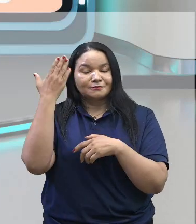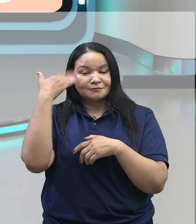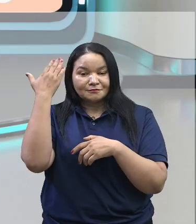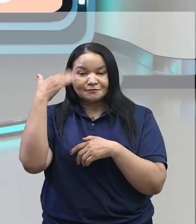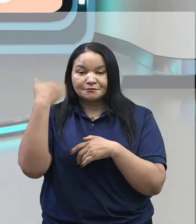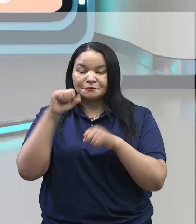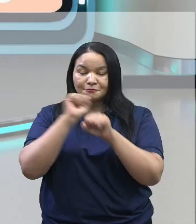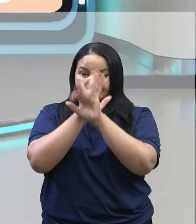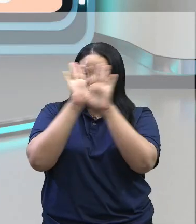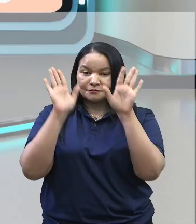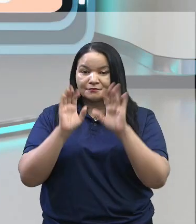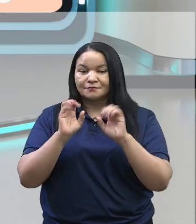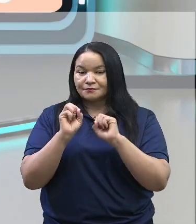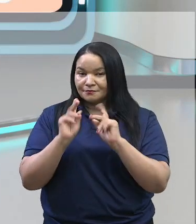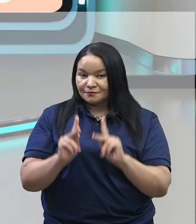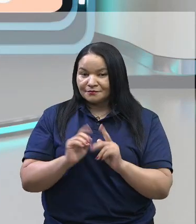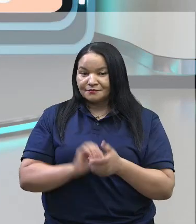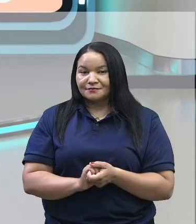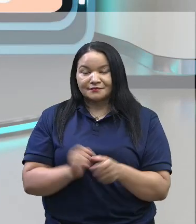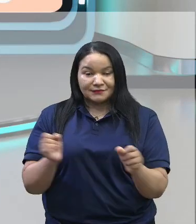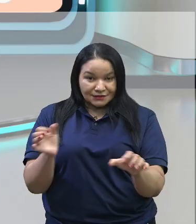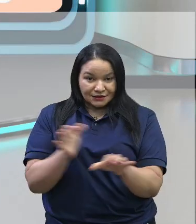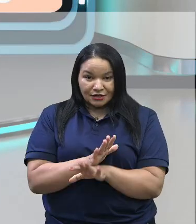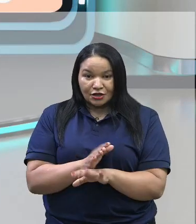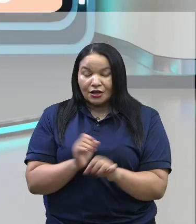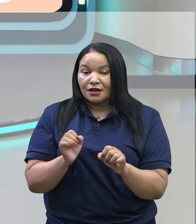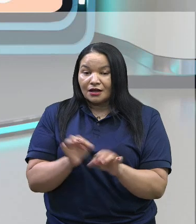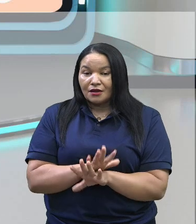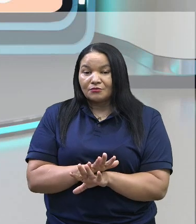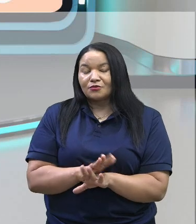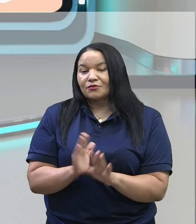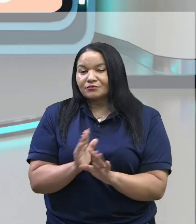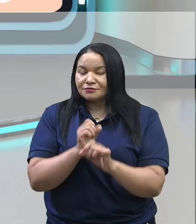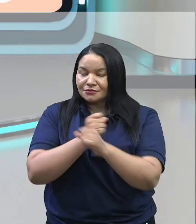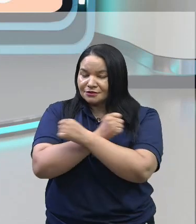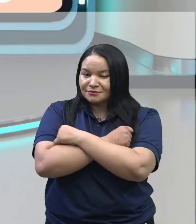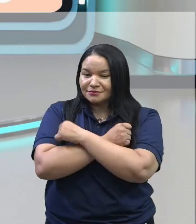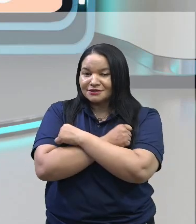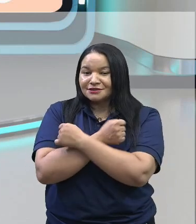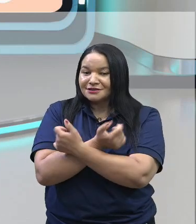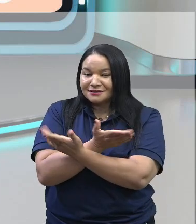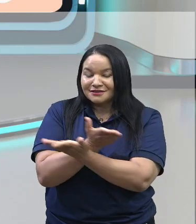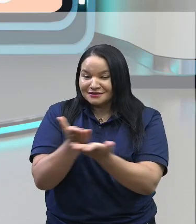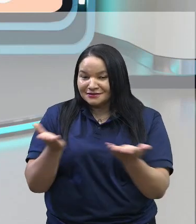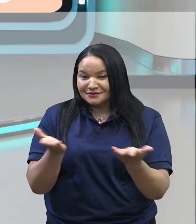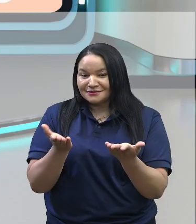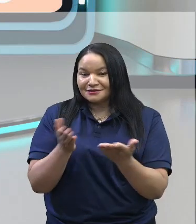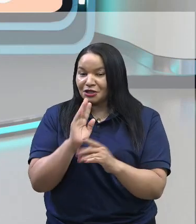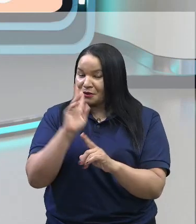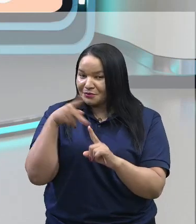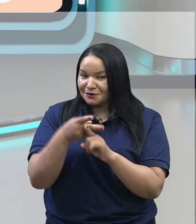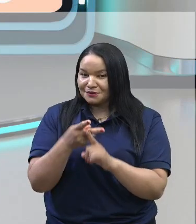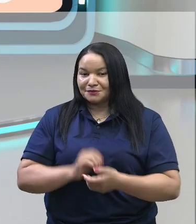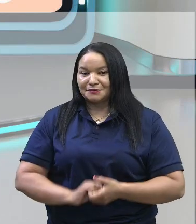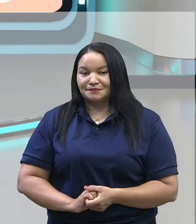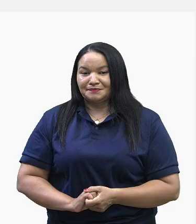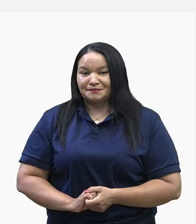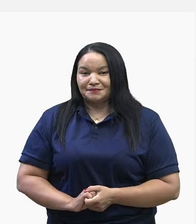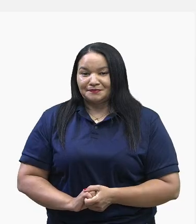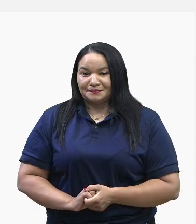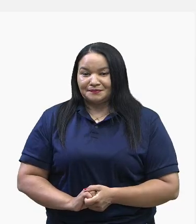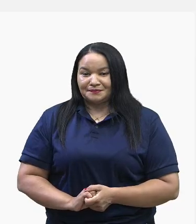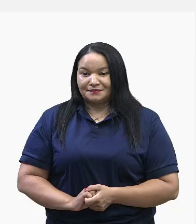desenvolvida. Então, ficamos por aqui. Eu deixo um forte abraço a todos e até a próxima.